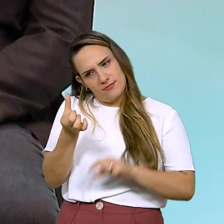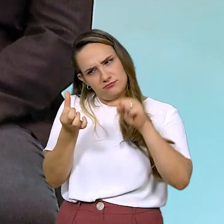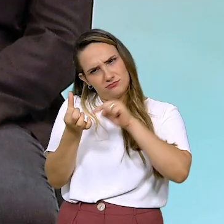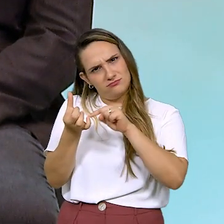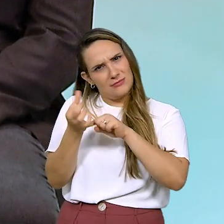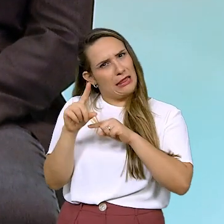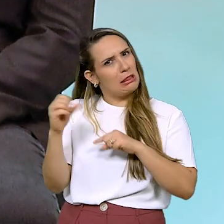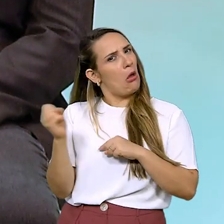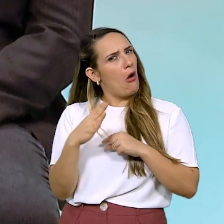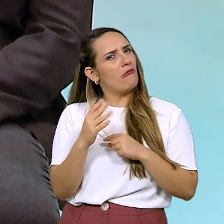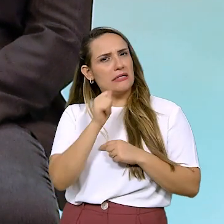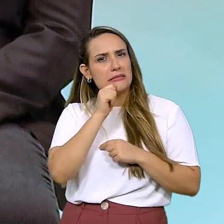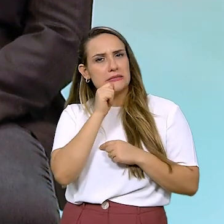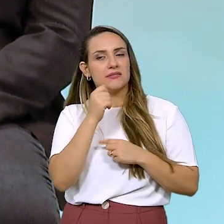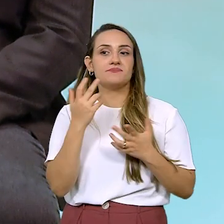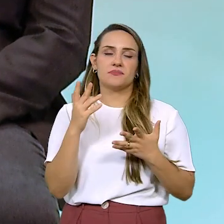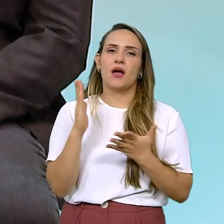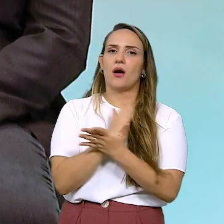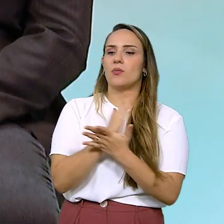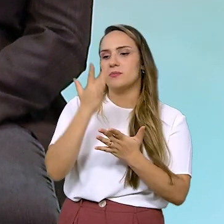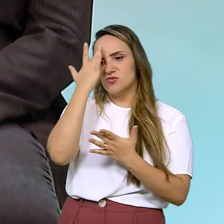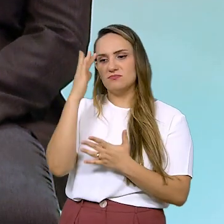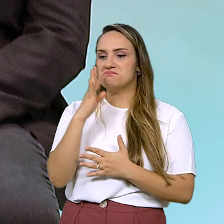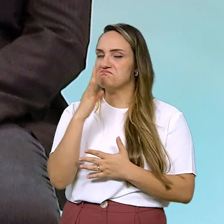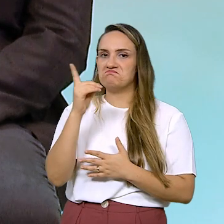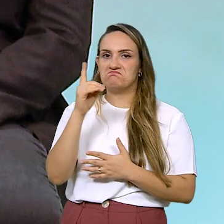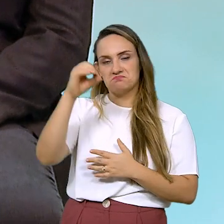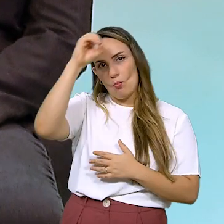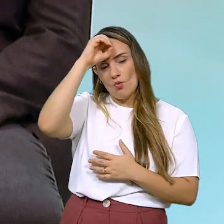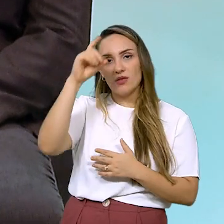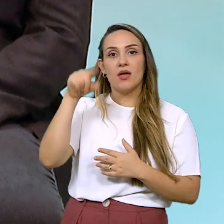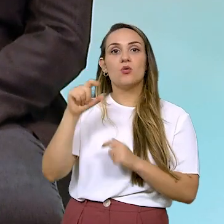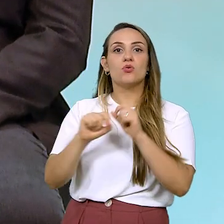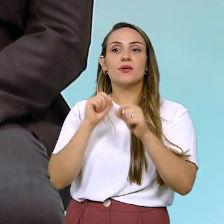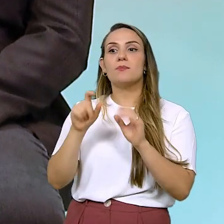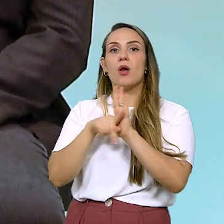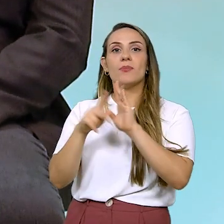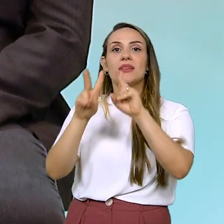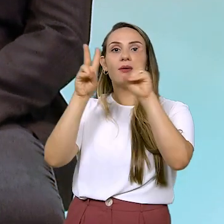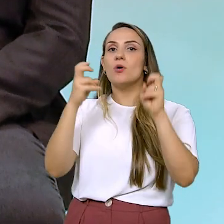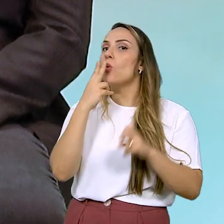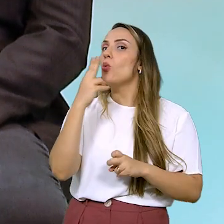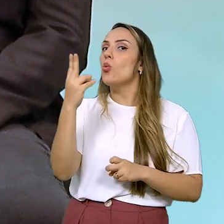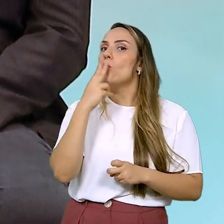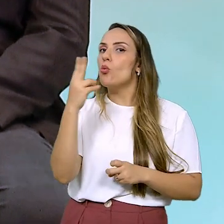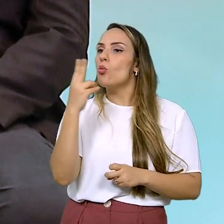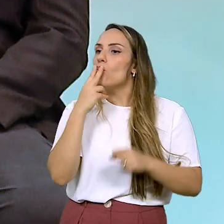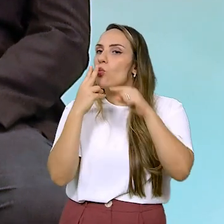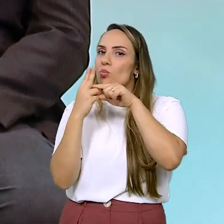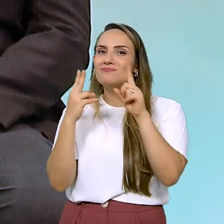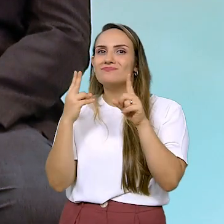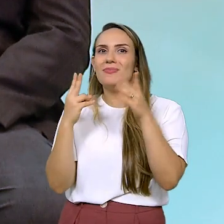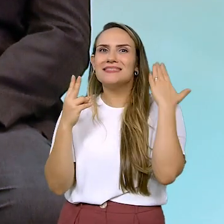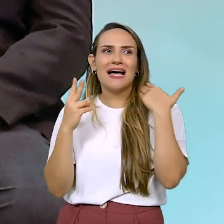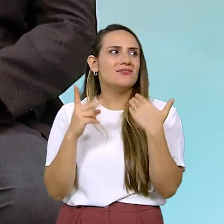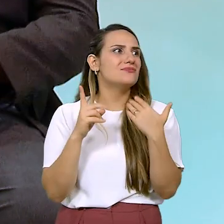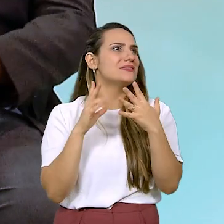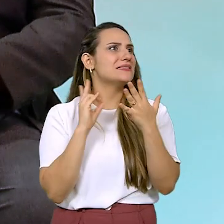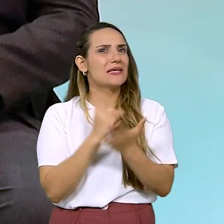pouco nova ainda, muitos comerciantes não conhecem, que é a questão dos cigarros. Então, era muito discutido se